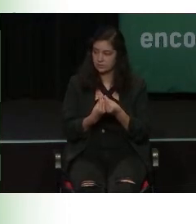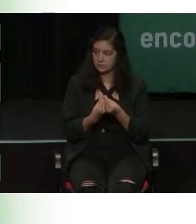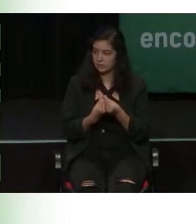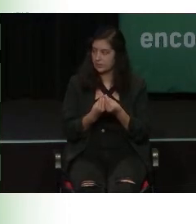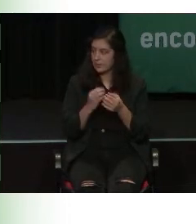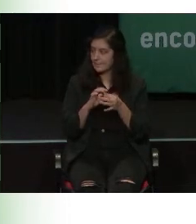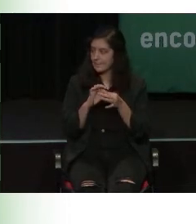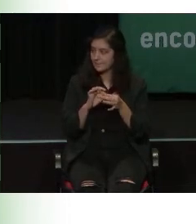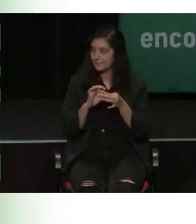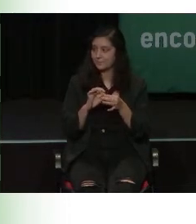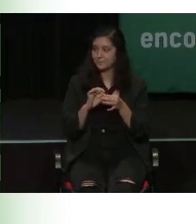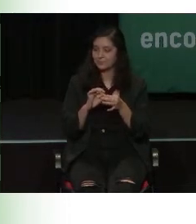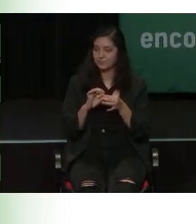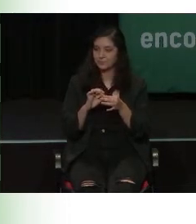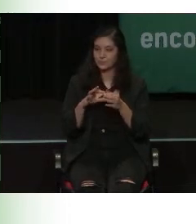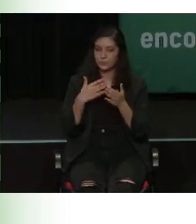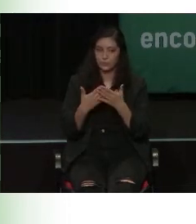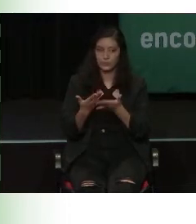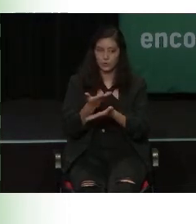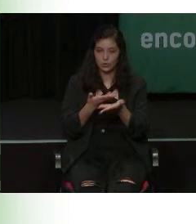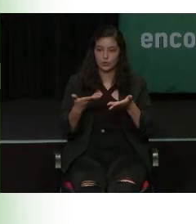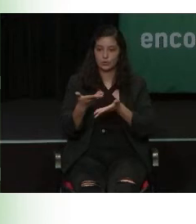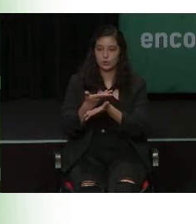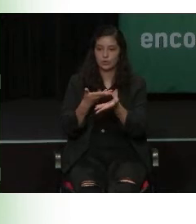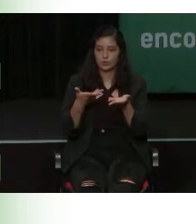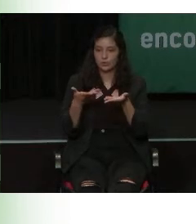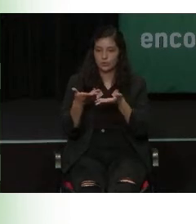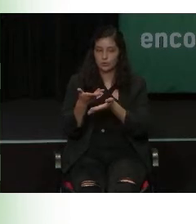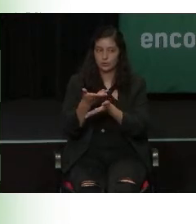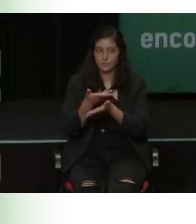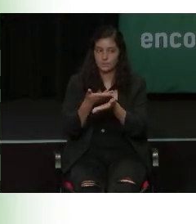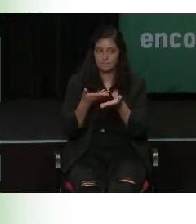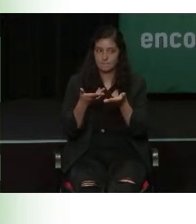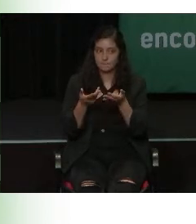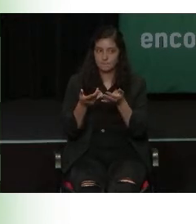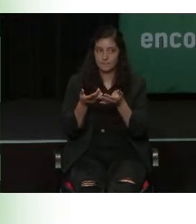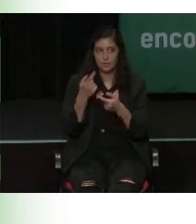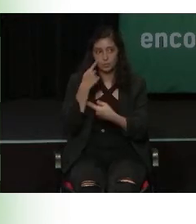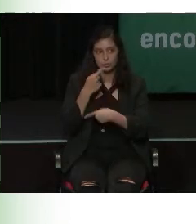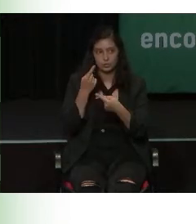sido útil para endereçar aquilo que eu irei mostrar.